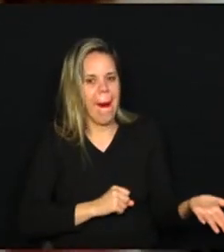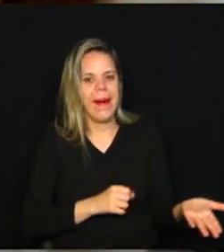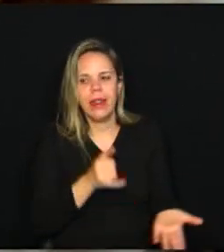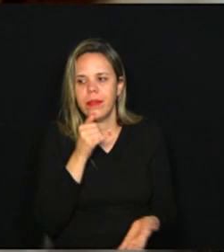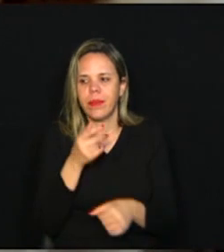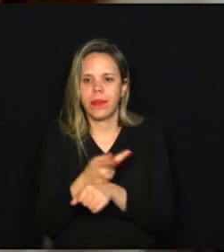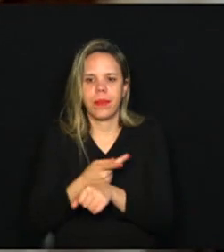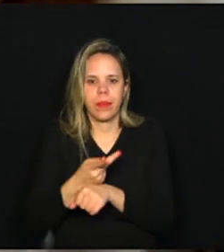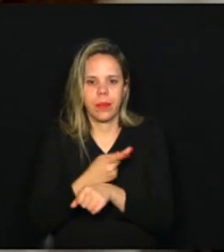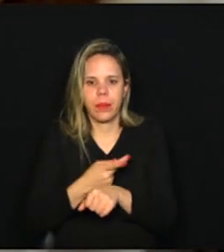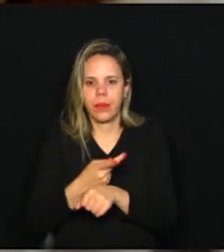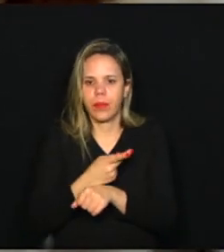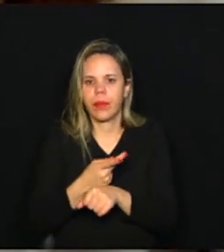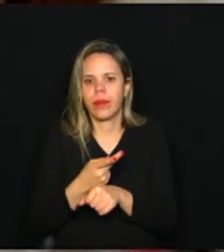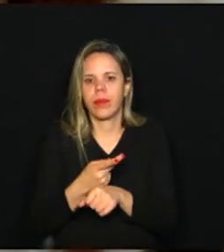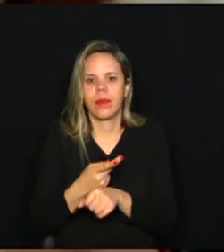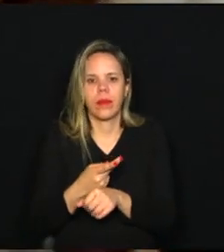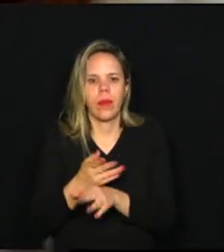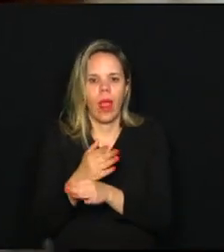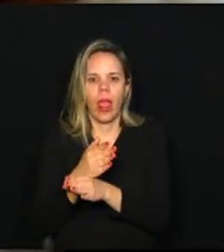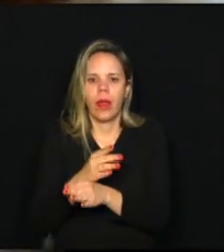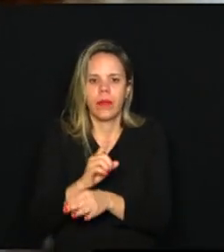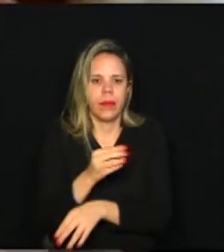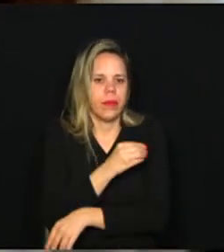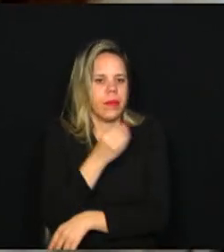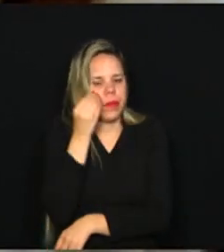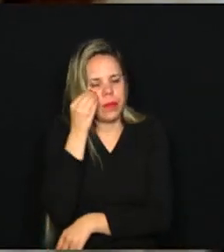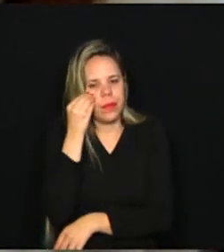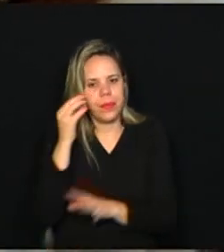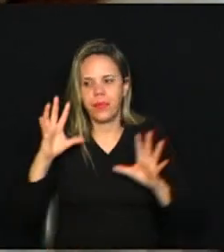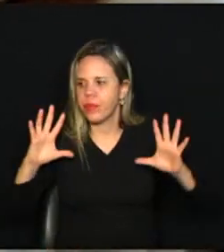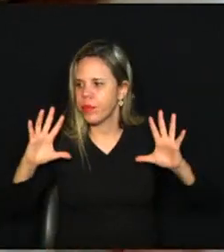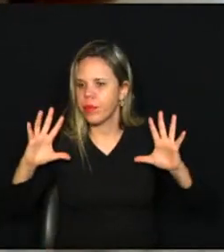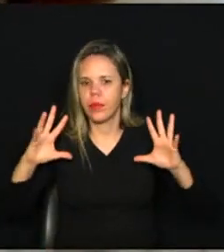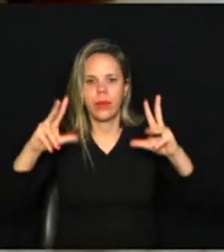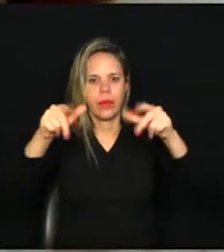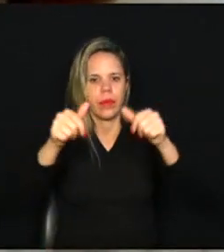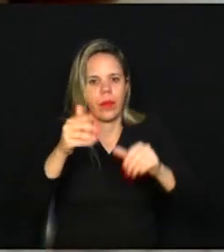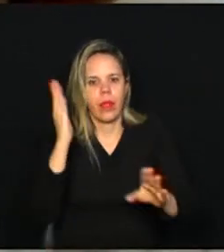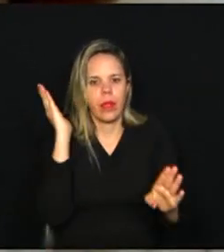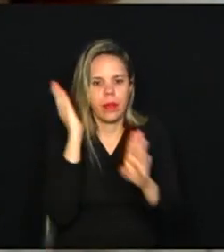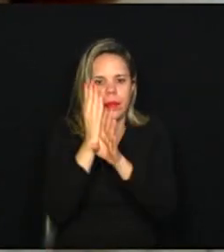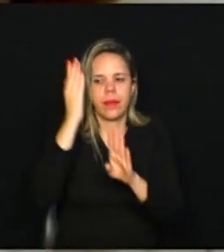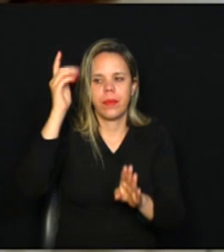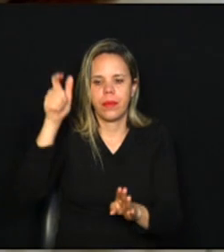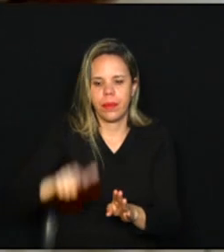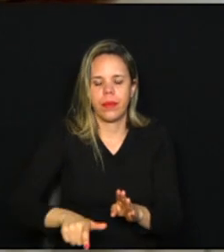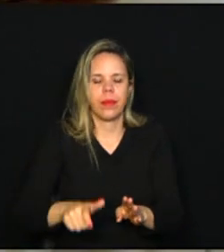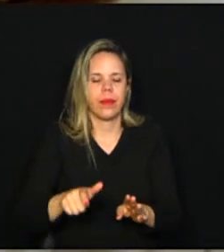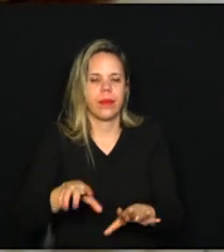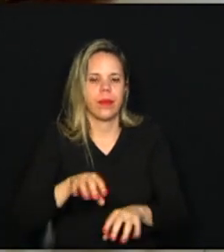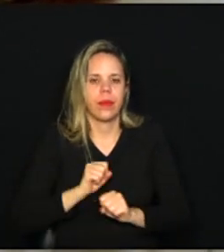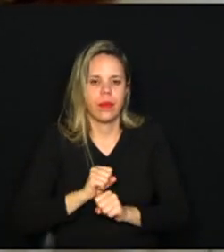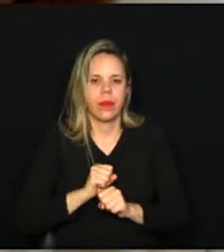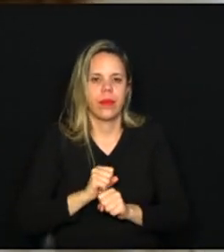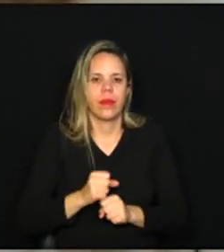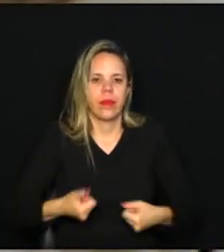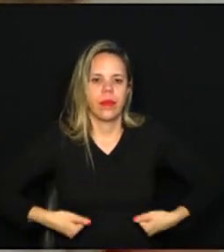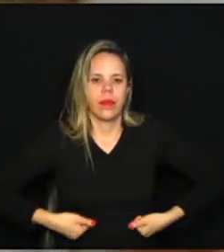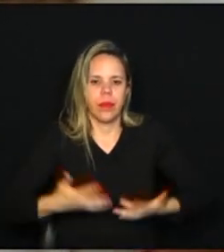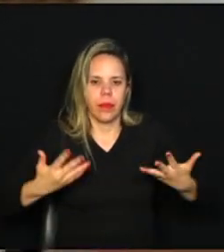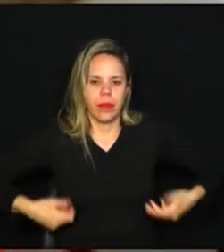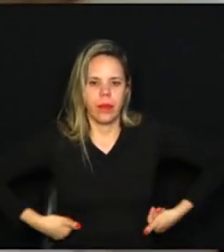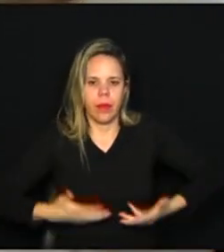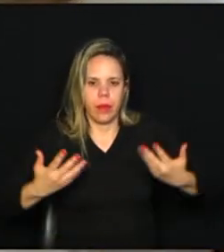a esmo, né? Testando todo mundo para tentar achar o caso, né? Porque a gente vai gastar